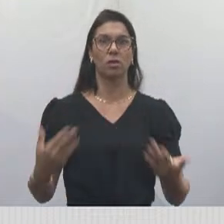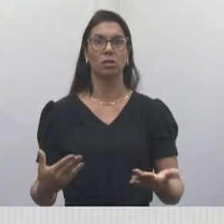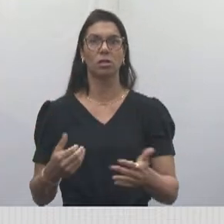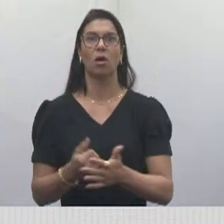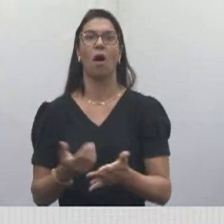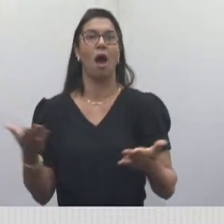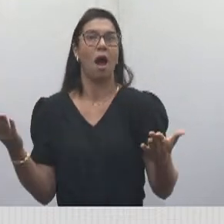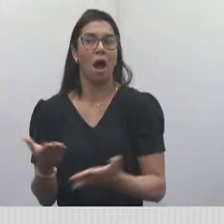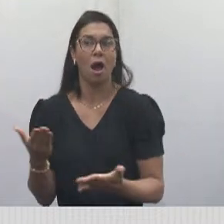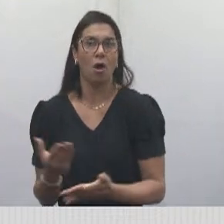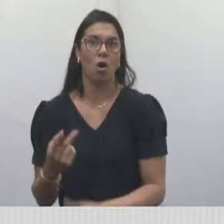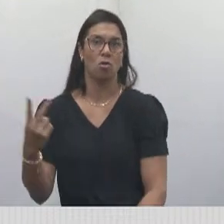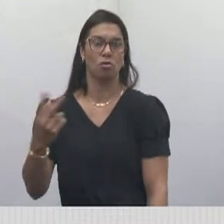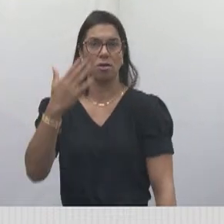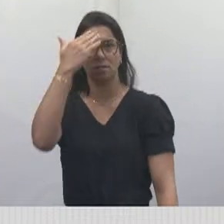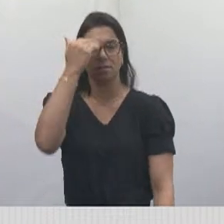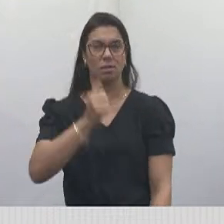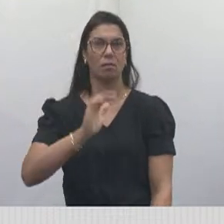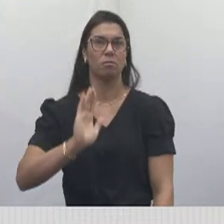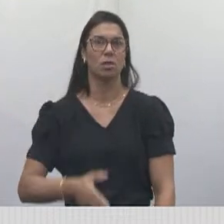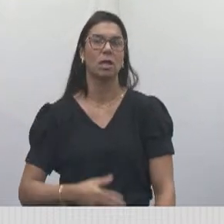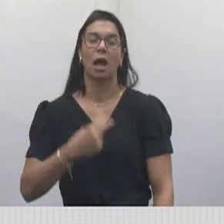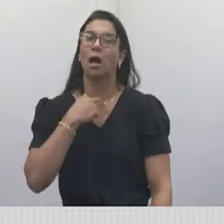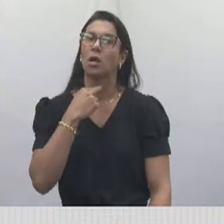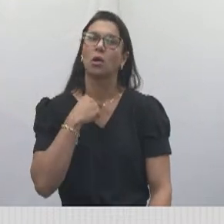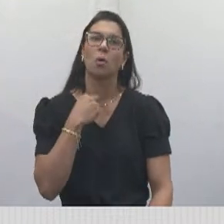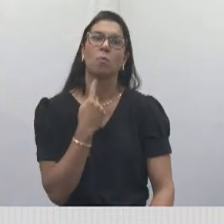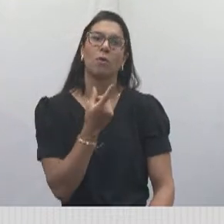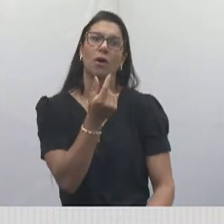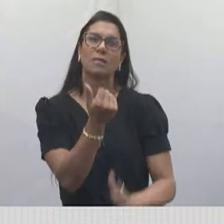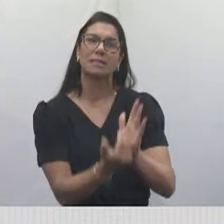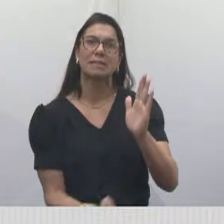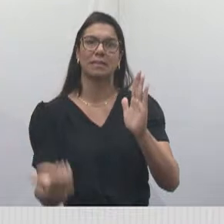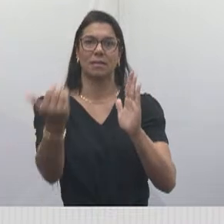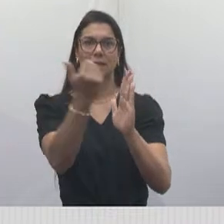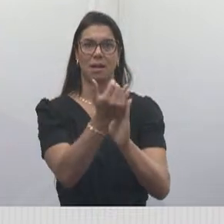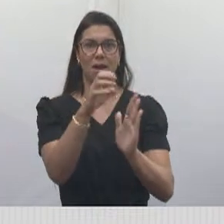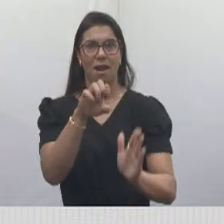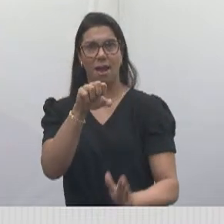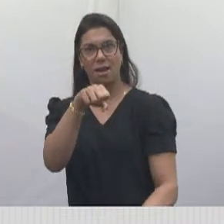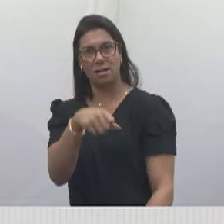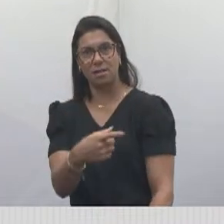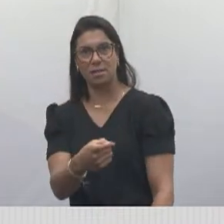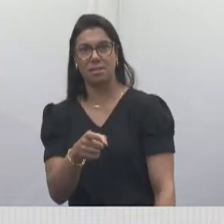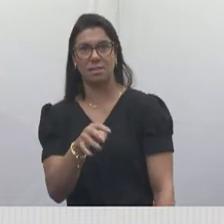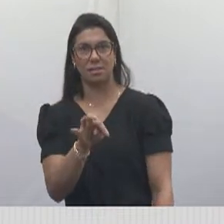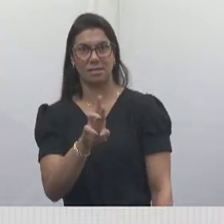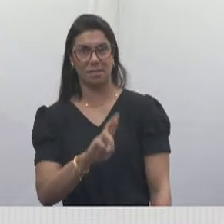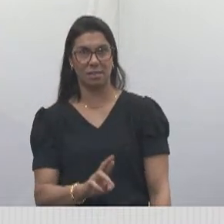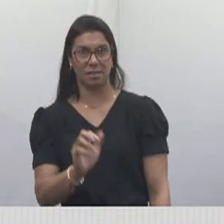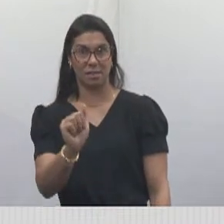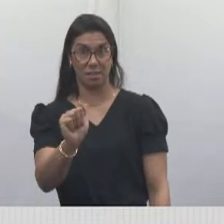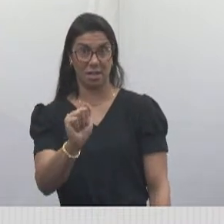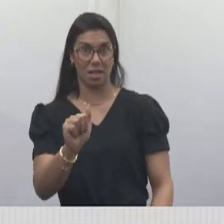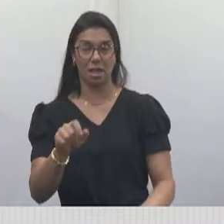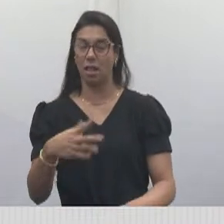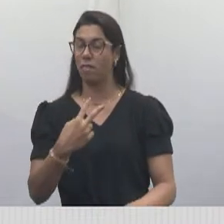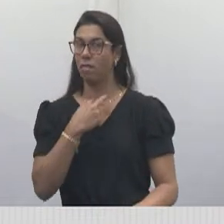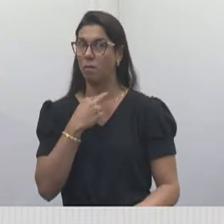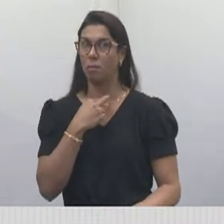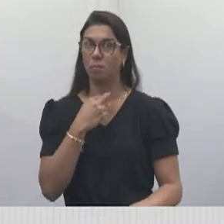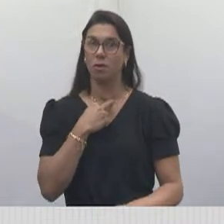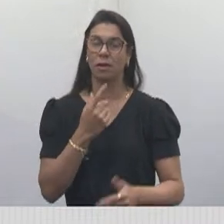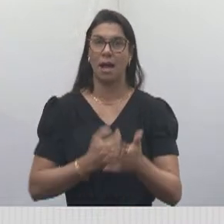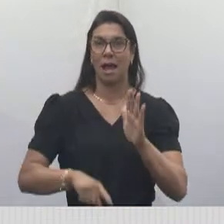ocupam funções em comissões que a lei municipal prevê gratificação. A lei municipal diz